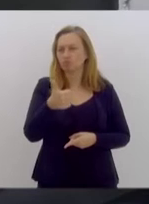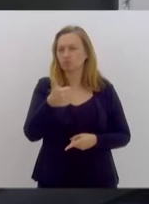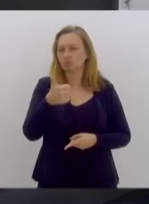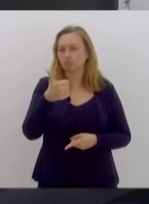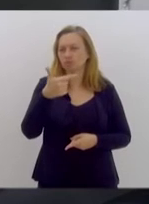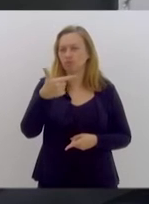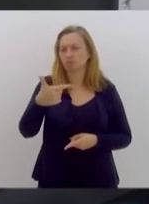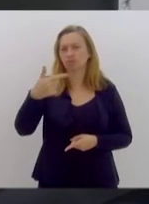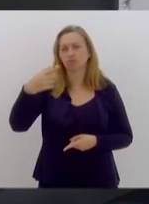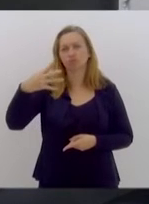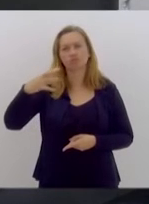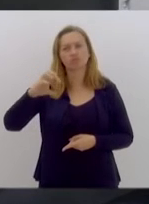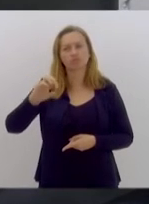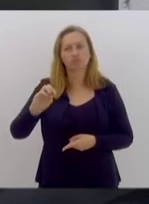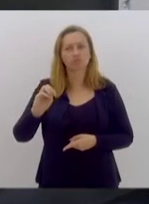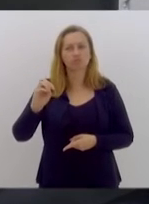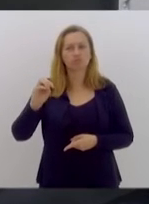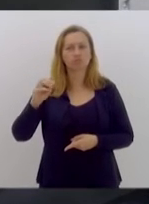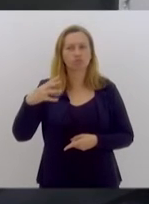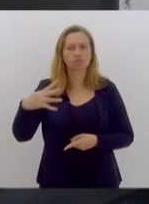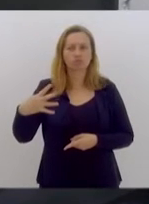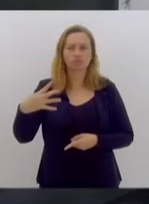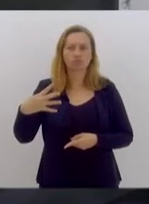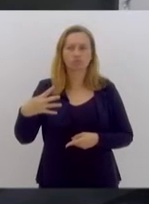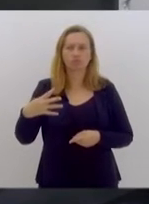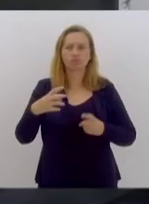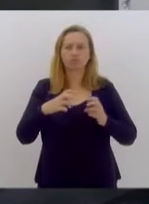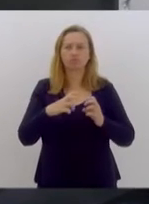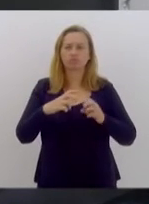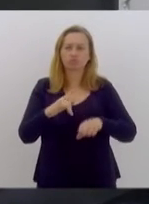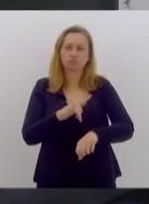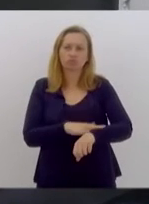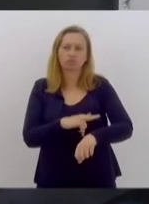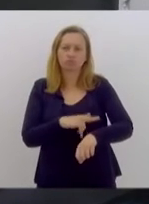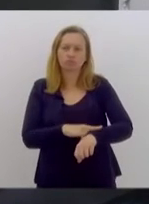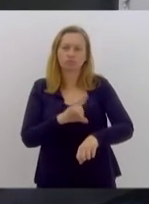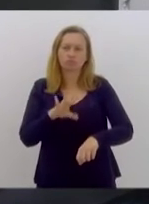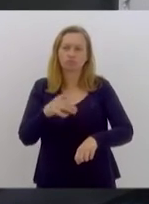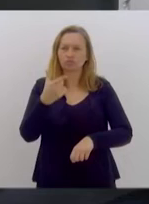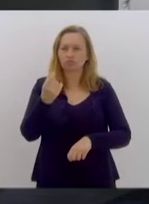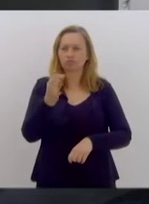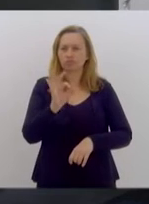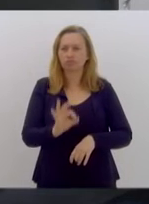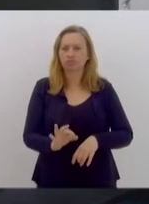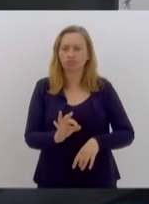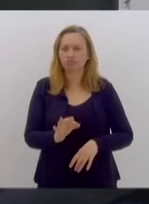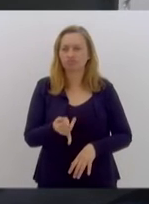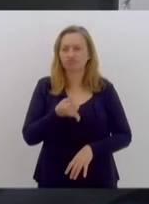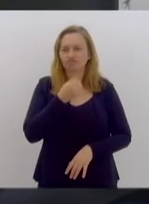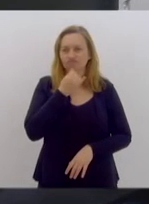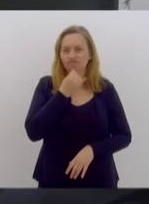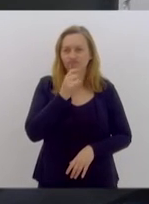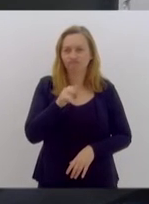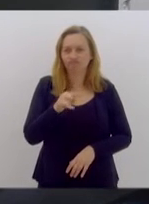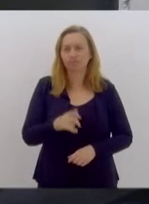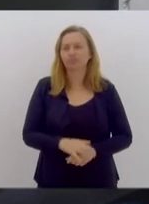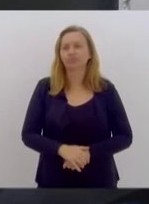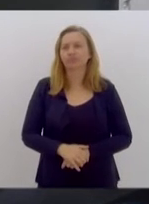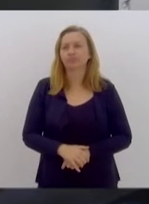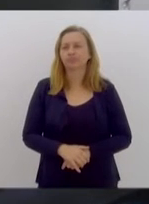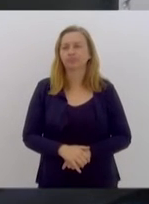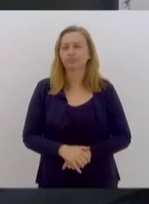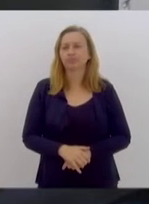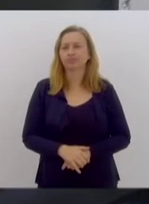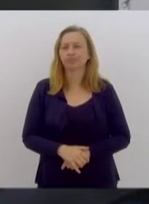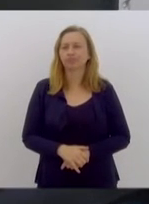apenas 21 delas possuem banheiros ou seja 20% apenas disponível comentário O que é desastrosa isso é equivocadamente o